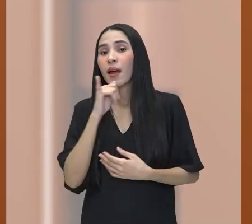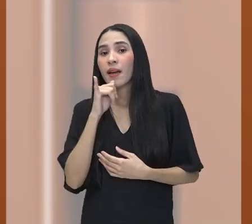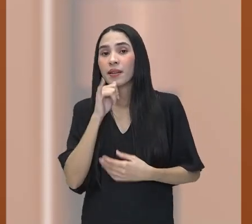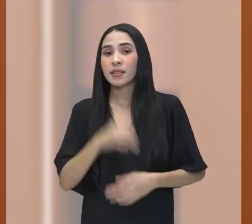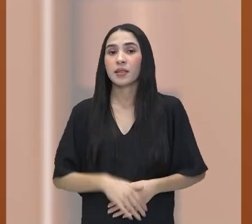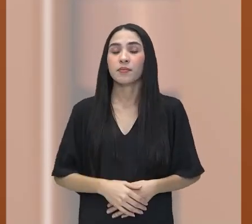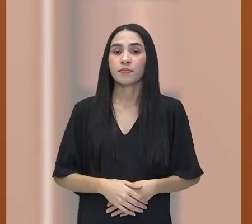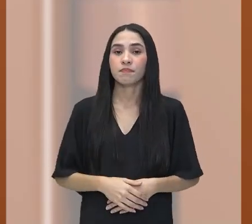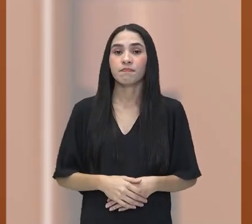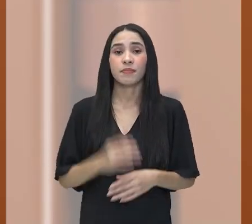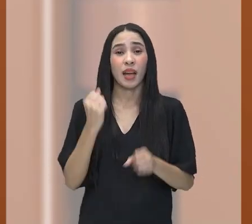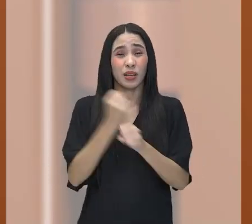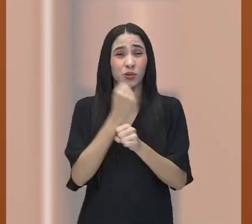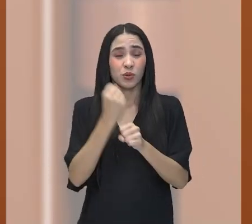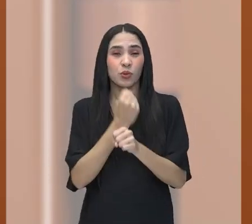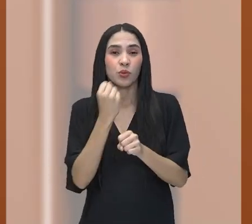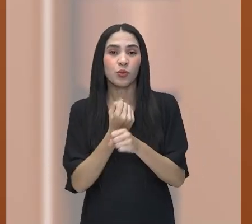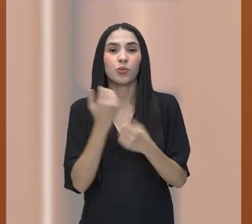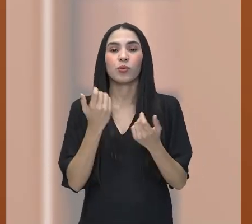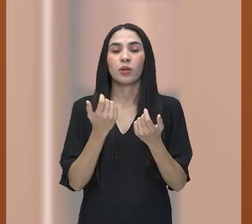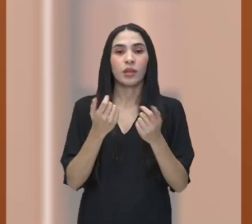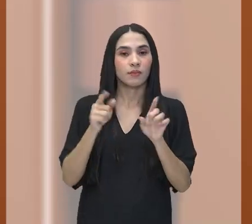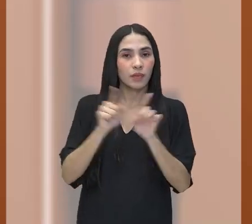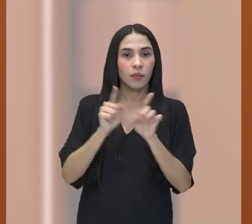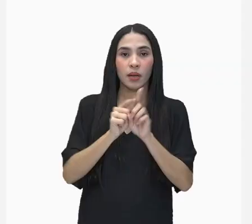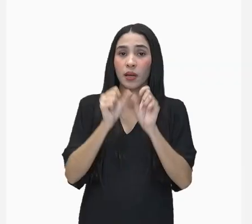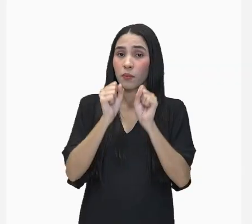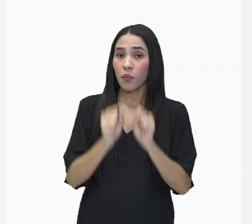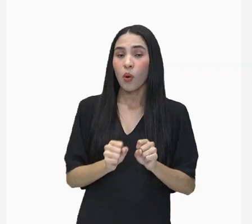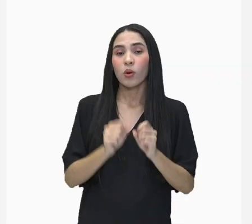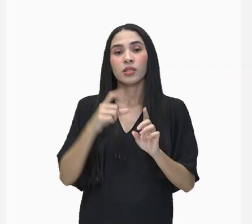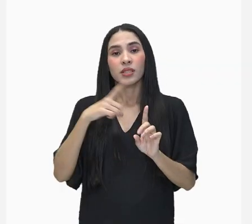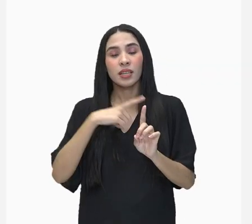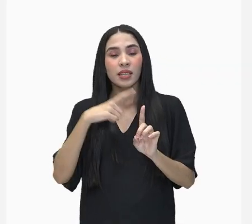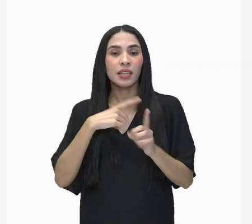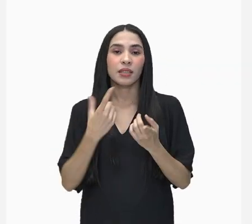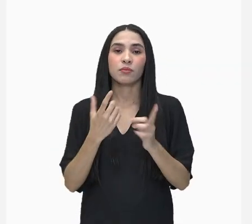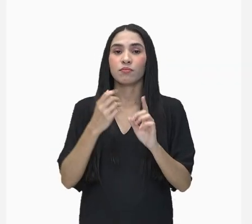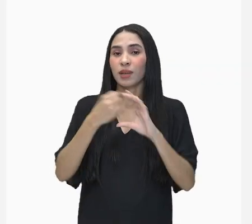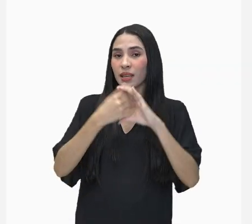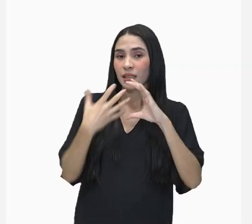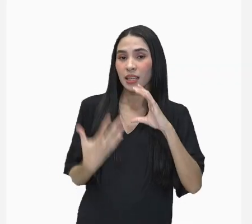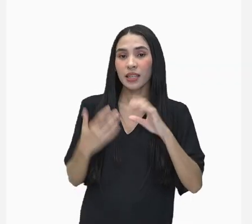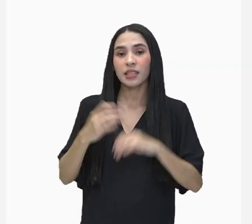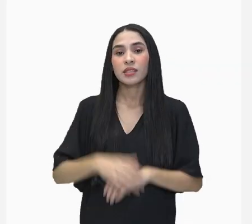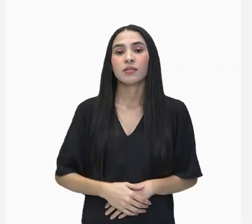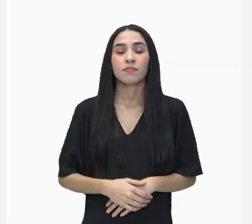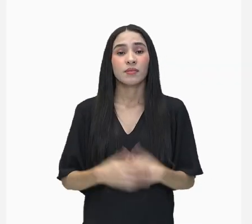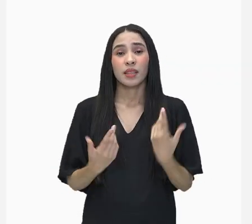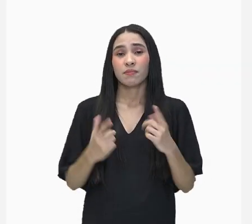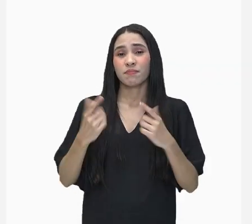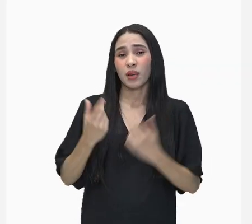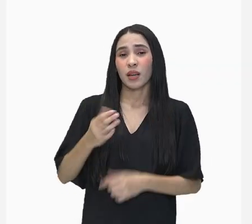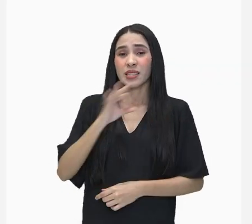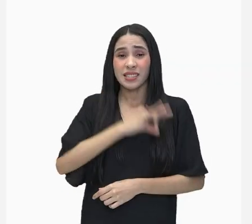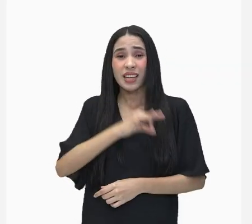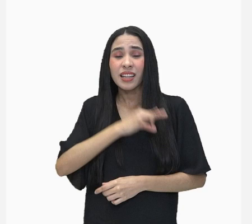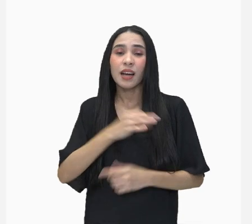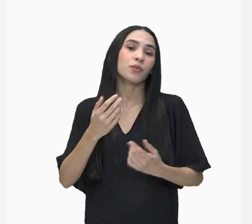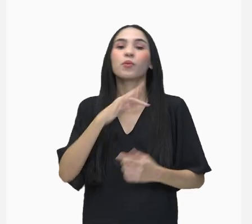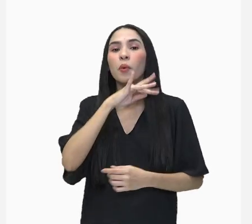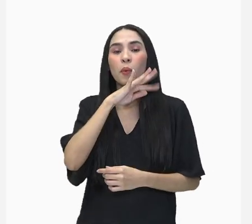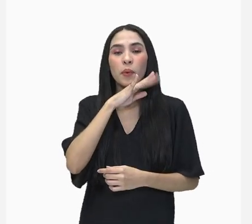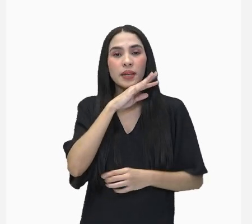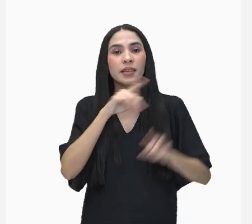exemplo, a estrutura fundiária concentrada, que pode ser um fator repulsivo, baixos salários